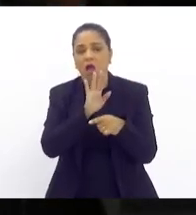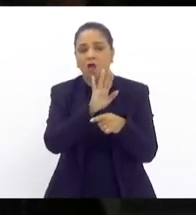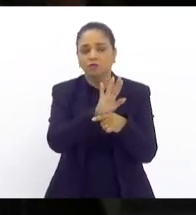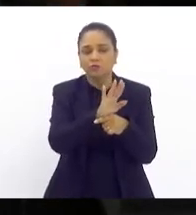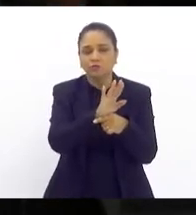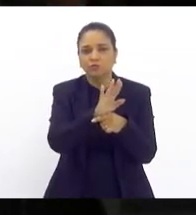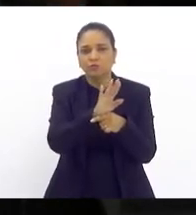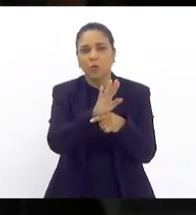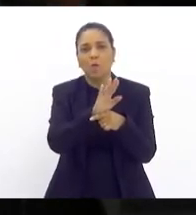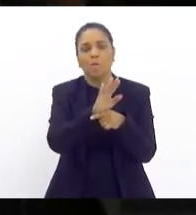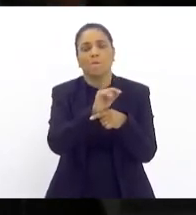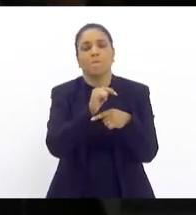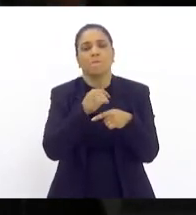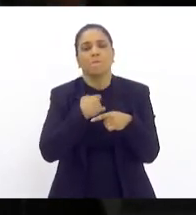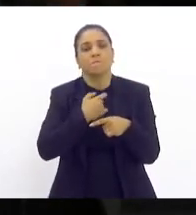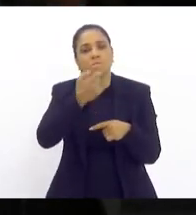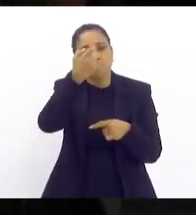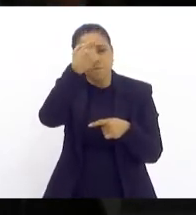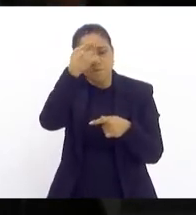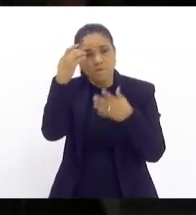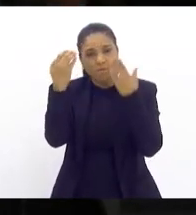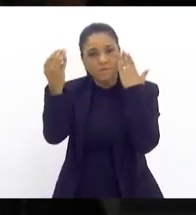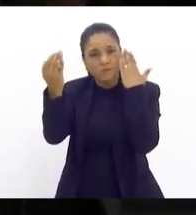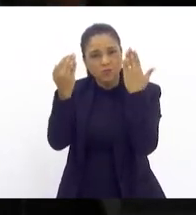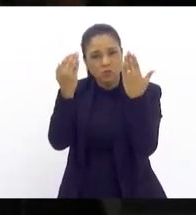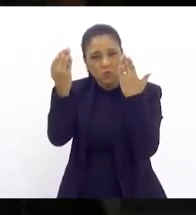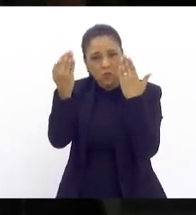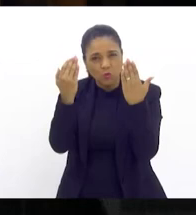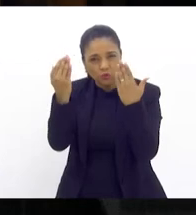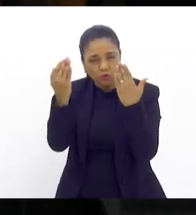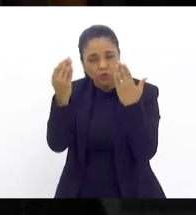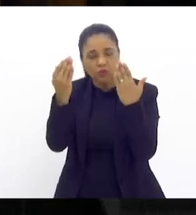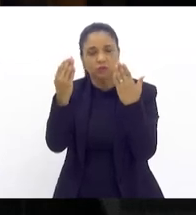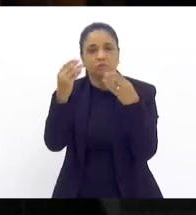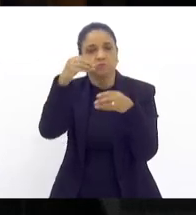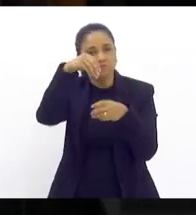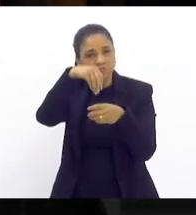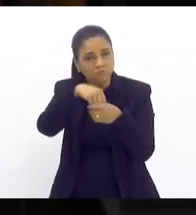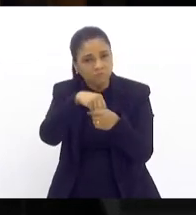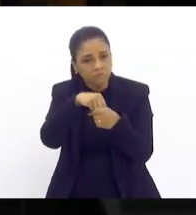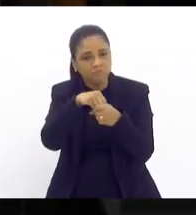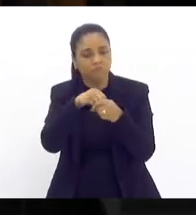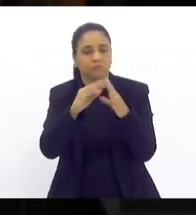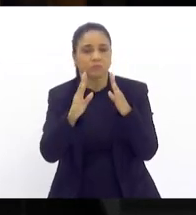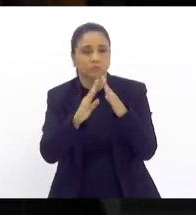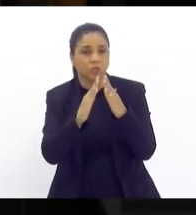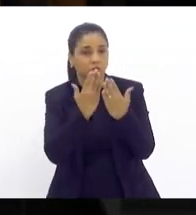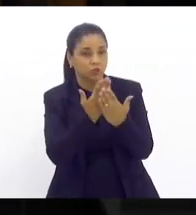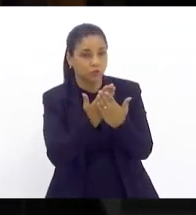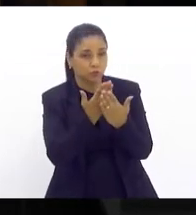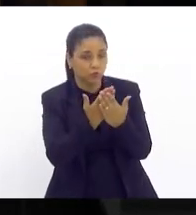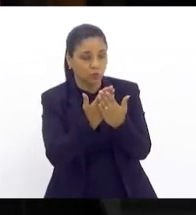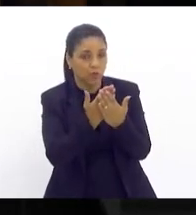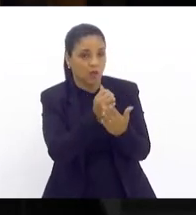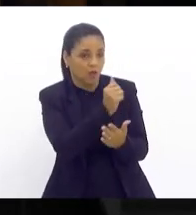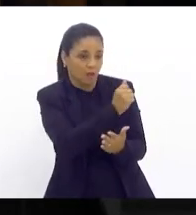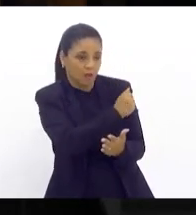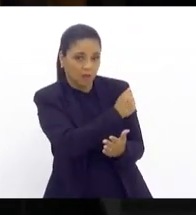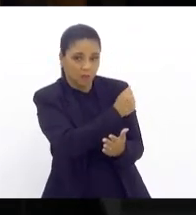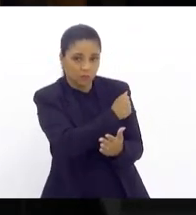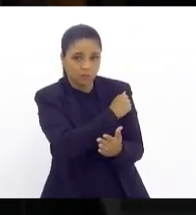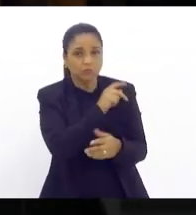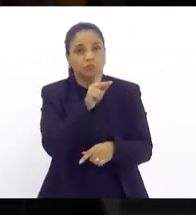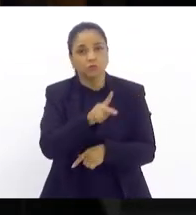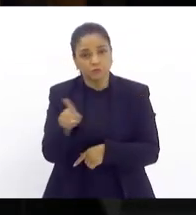emocional ao corpo docente o corpo discente Porque como é que se evita isso você